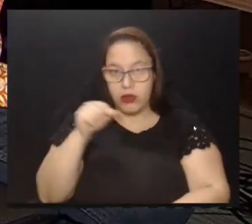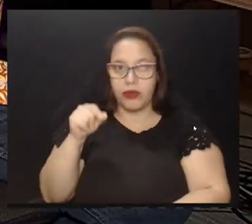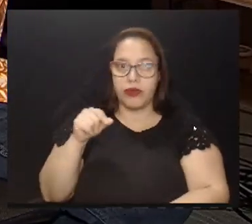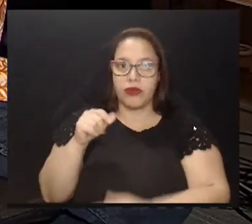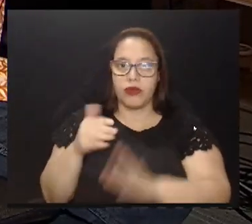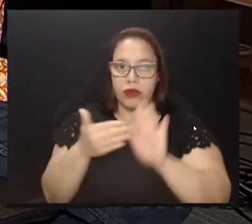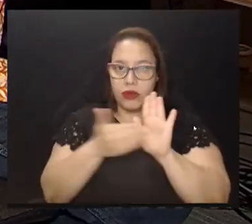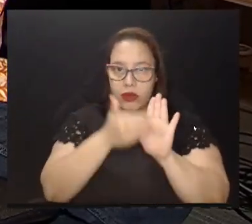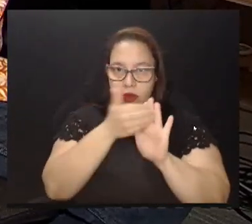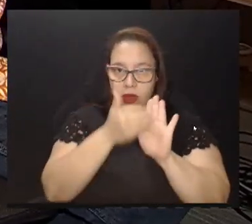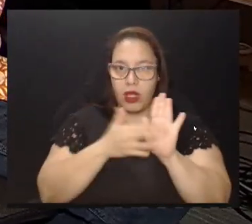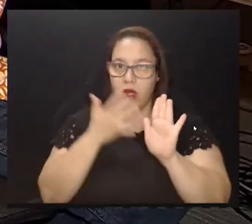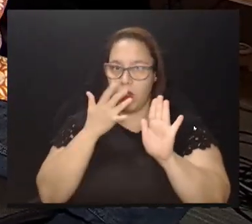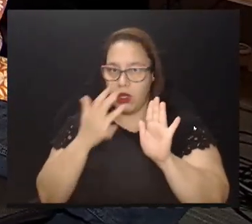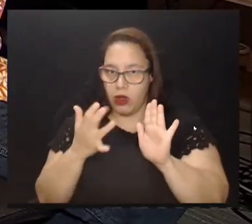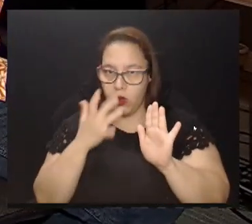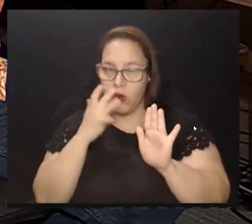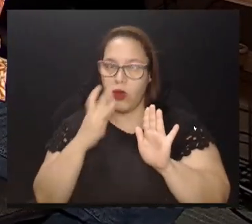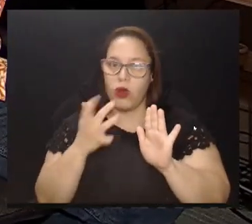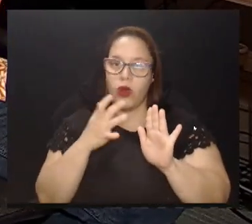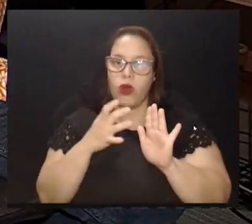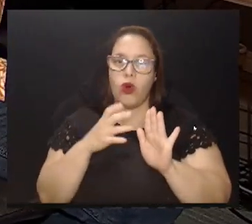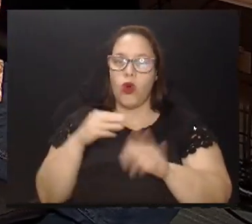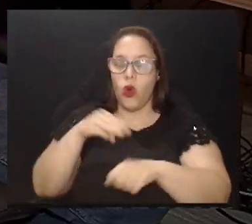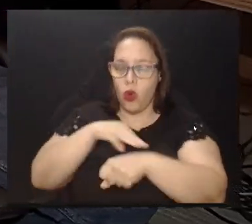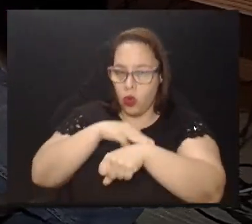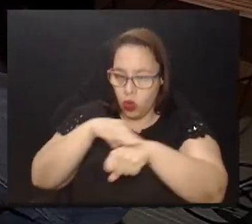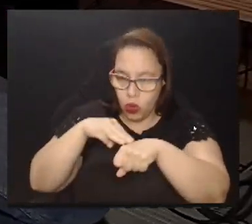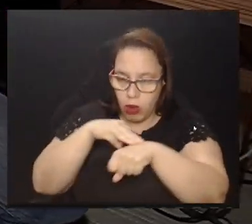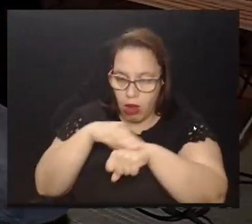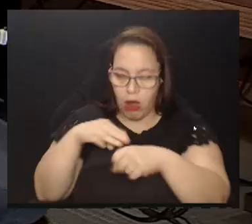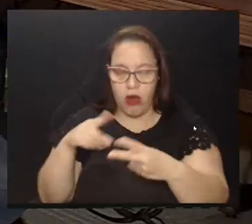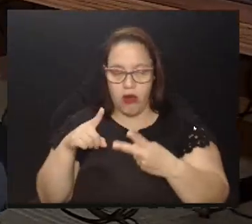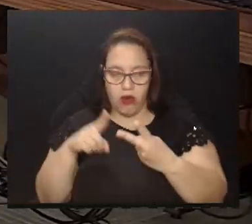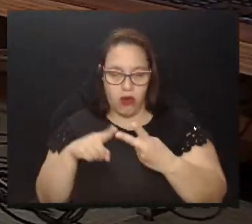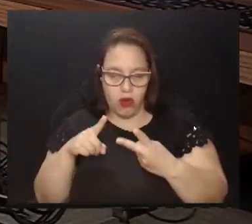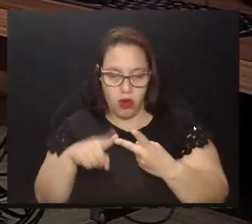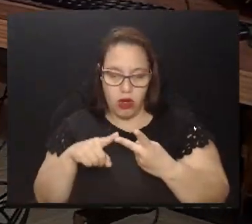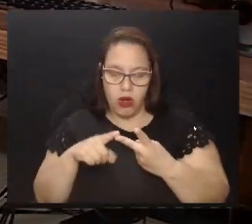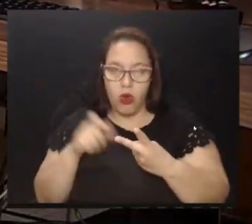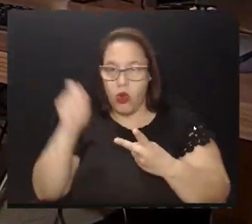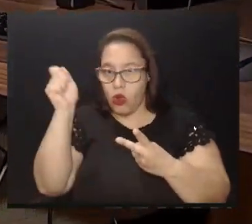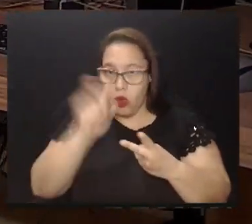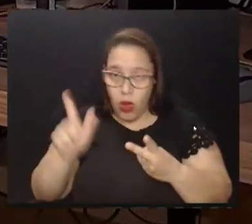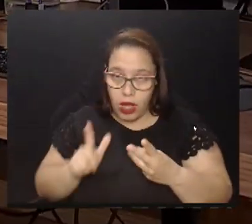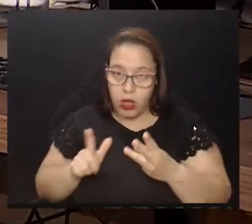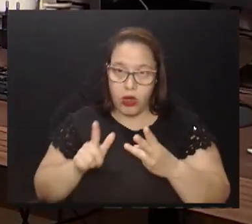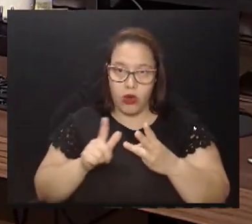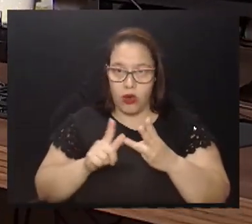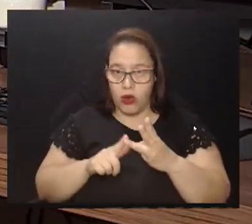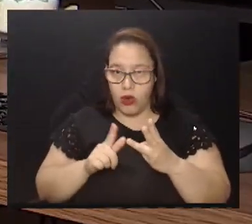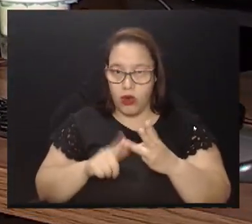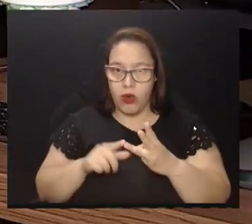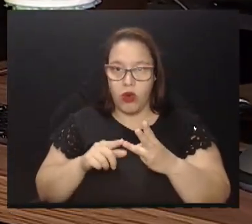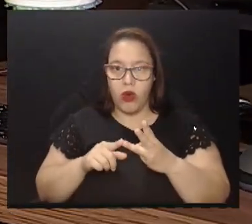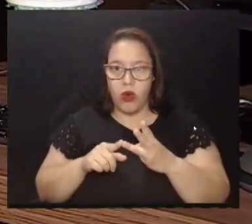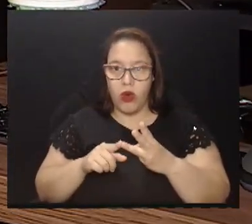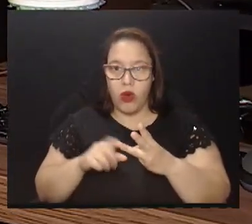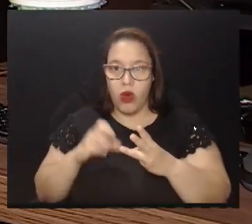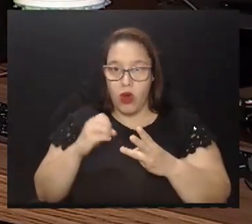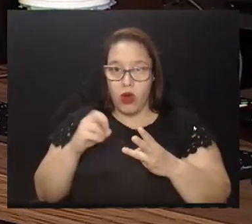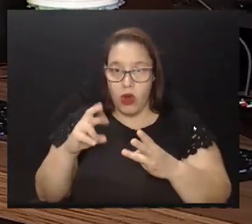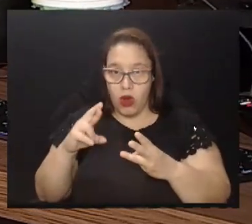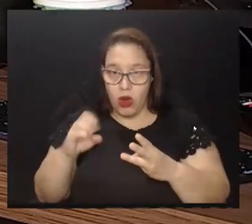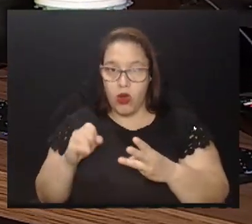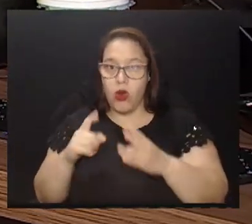né? Dos marrons, tem um pouco do azul, mas é muito marrom, ocre, um vermelho. Então,